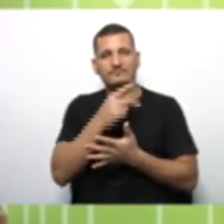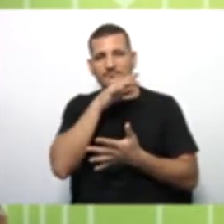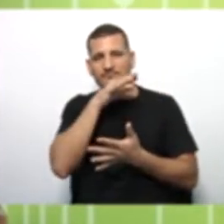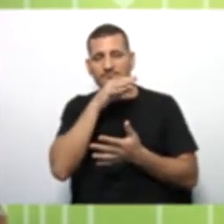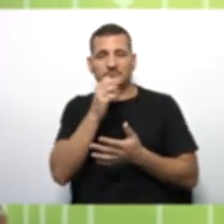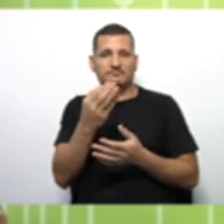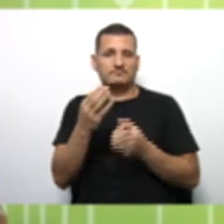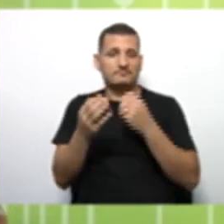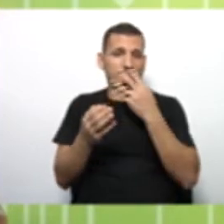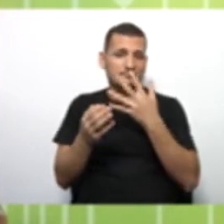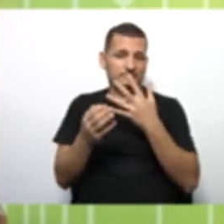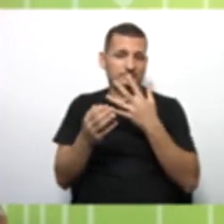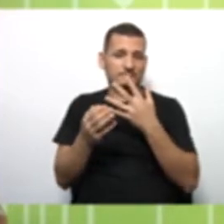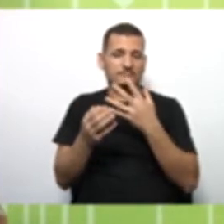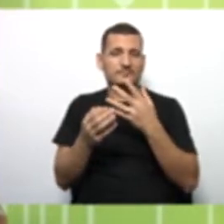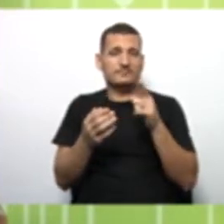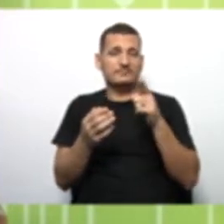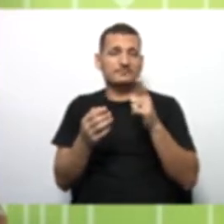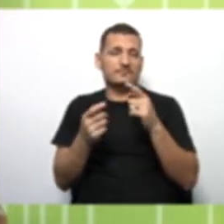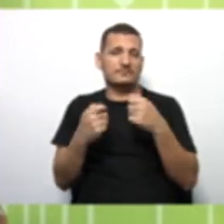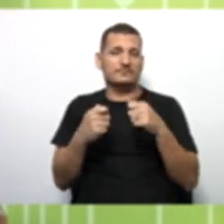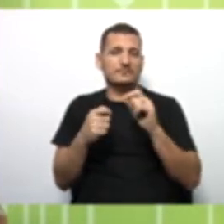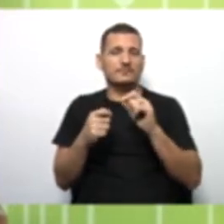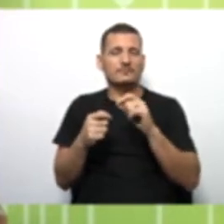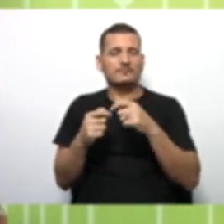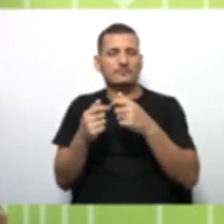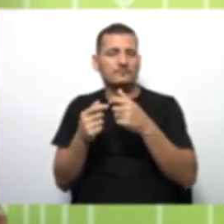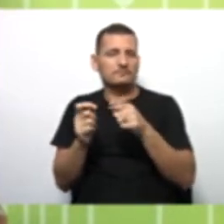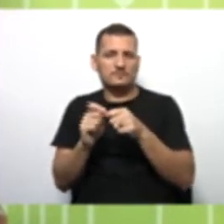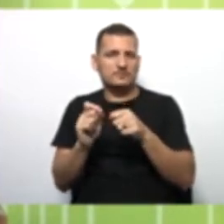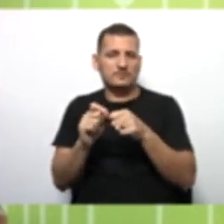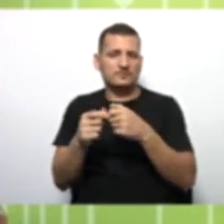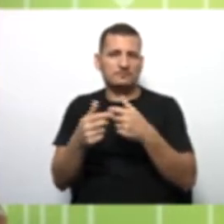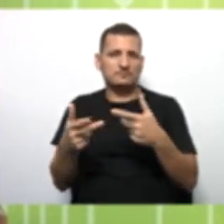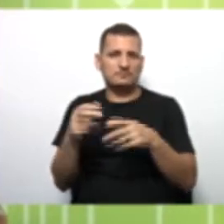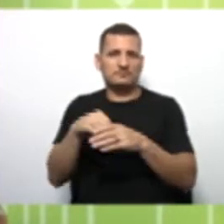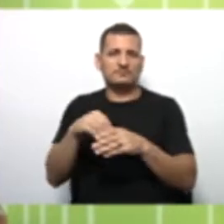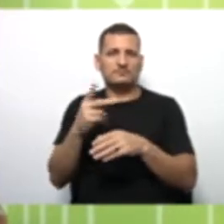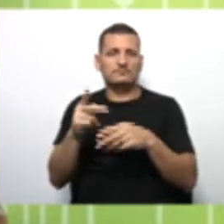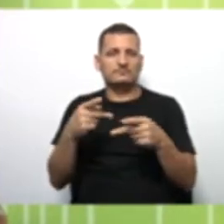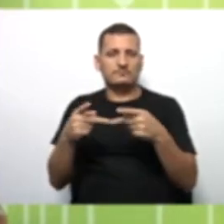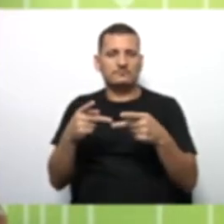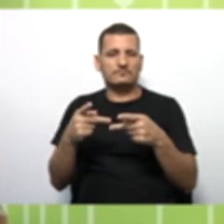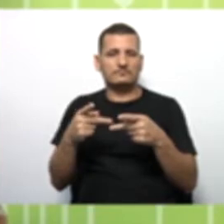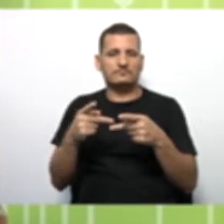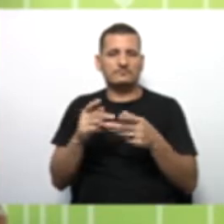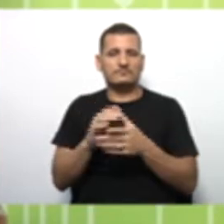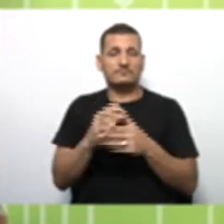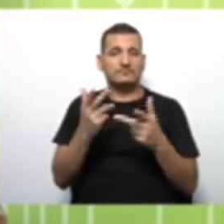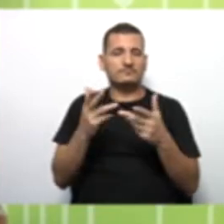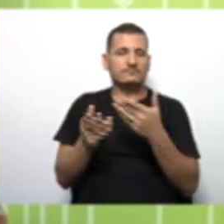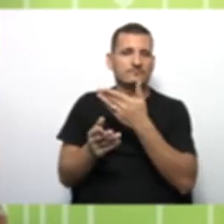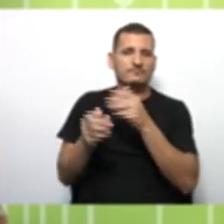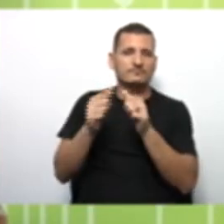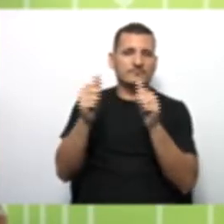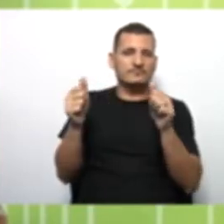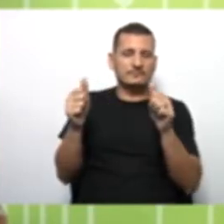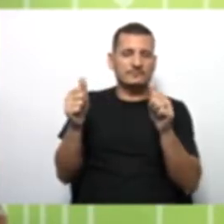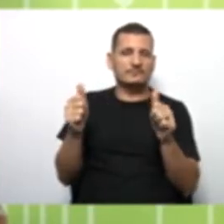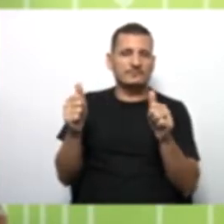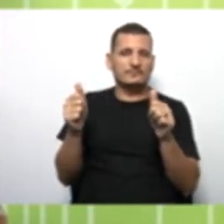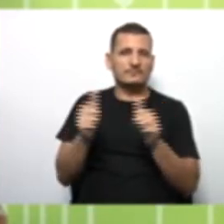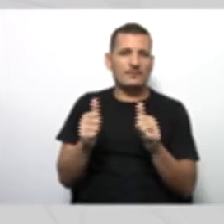de bom e que você tem que trazer ações dentro do seu projeto. Então você vai ficar que nem, volta aqui o slide, que nem esse nosso